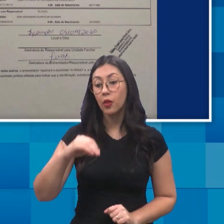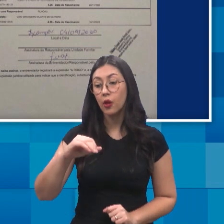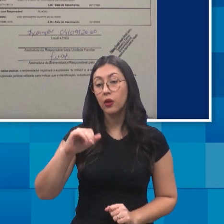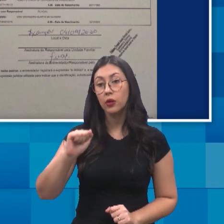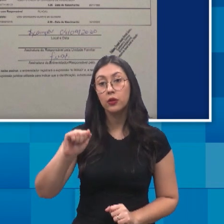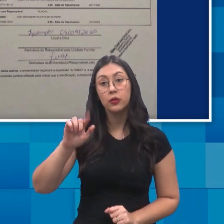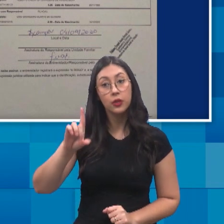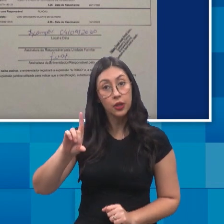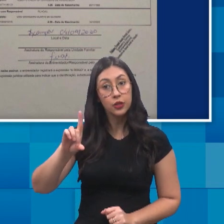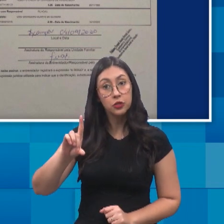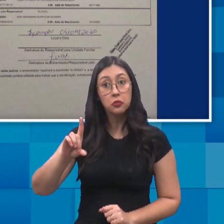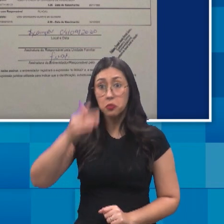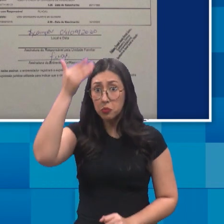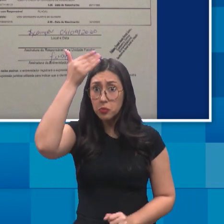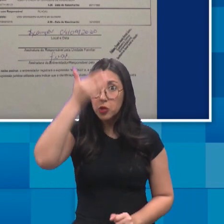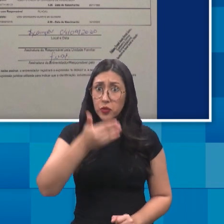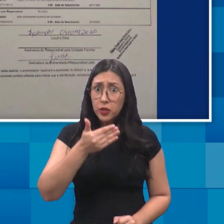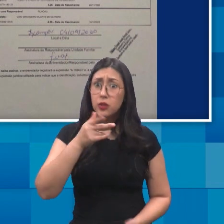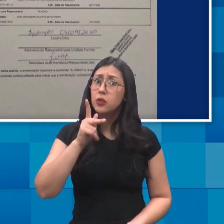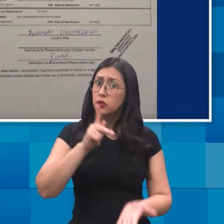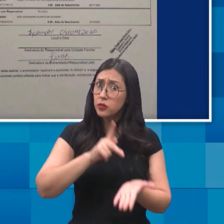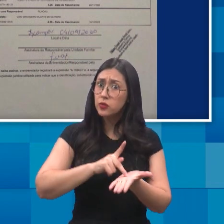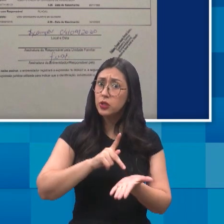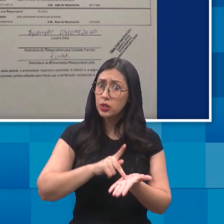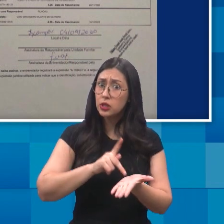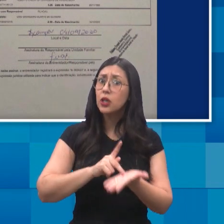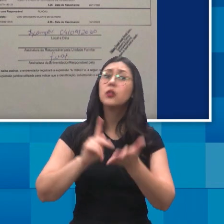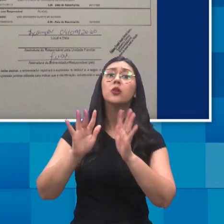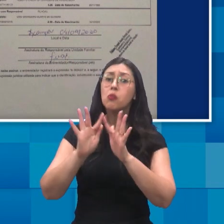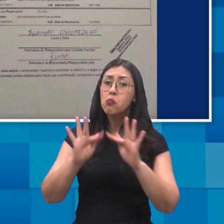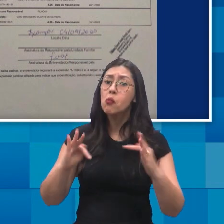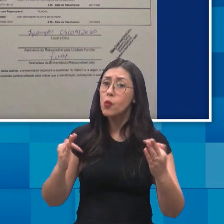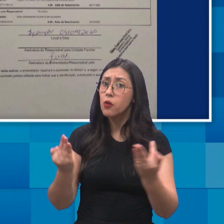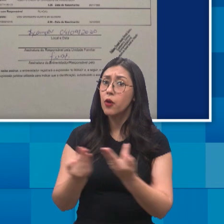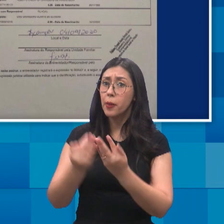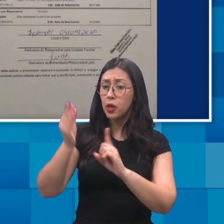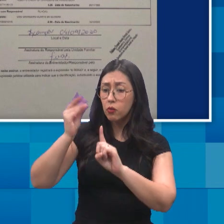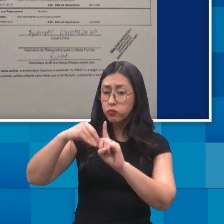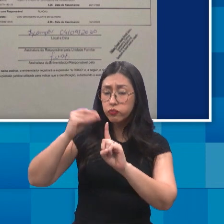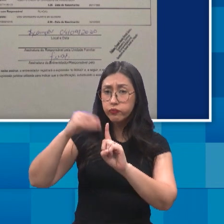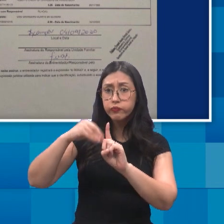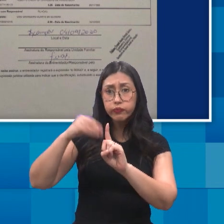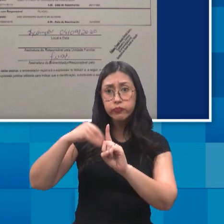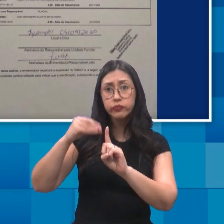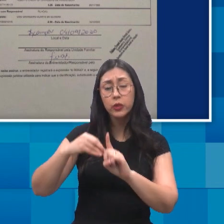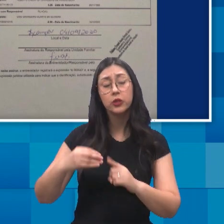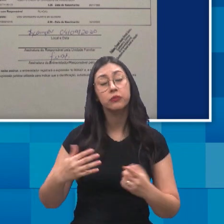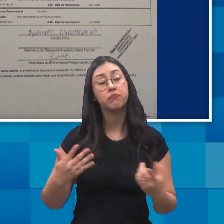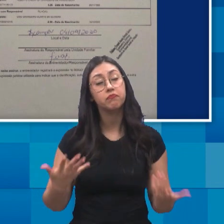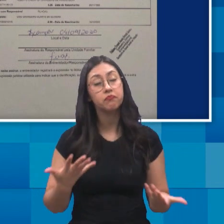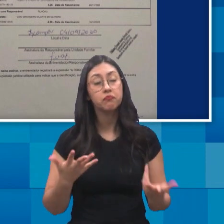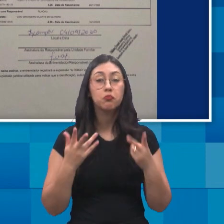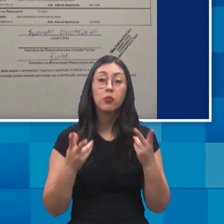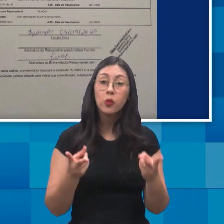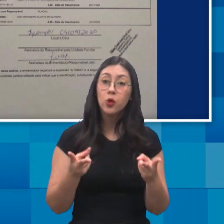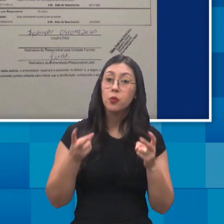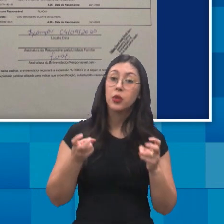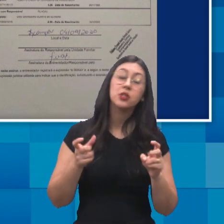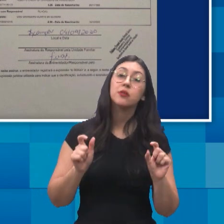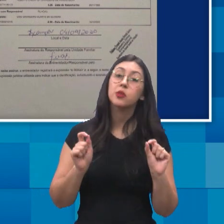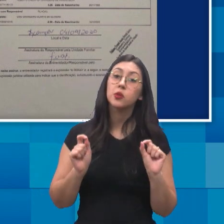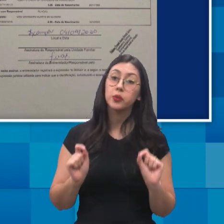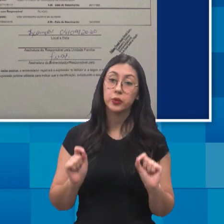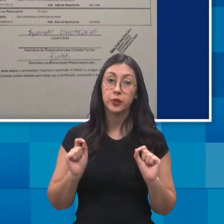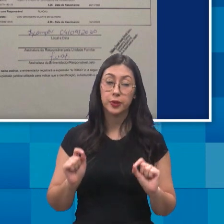que realmente ela é uma família que está em condição de vulnerabilidade. Então, a gente percebe aí que